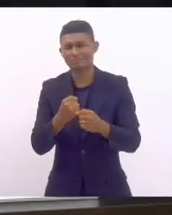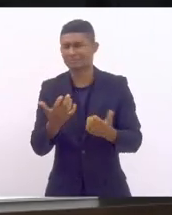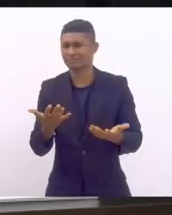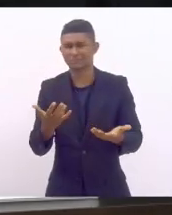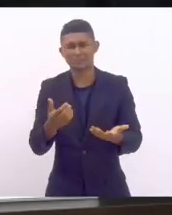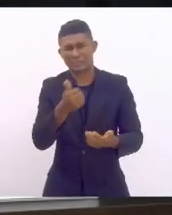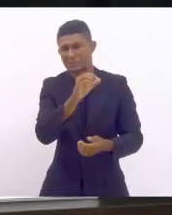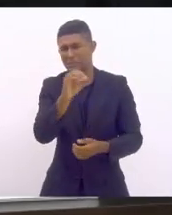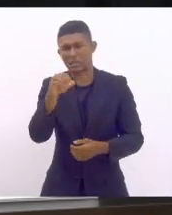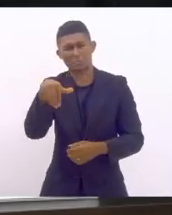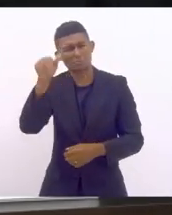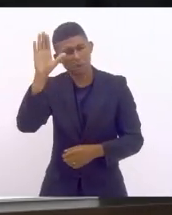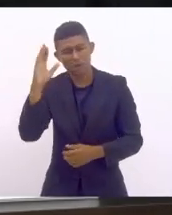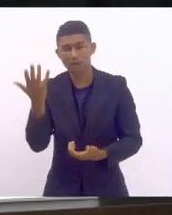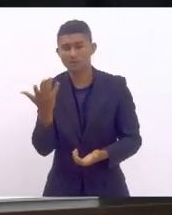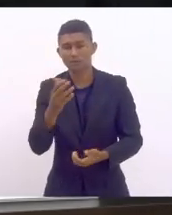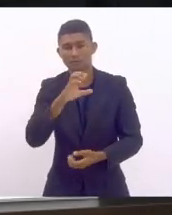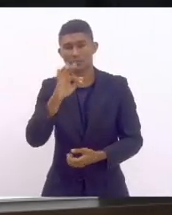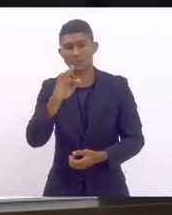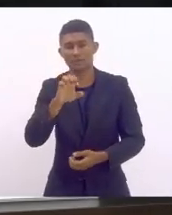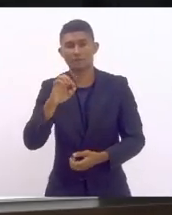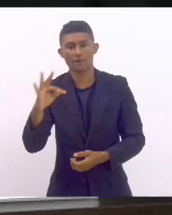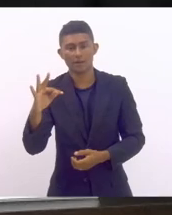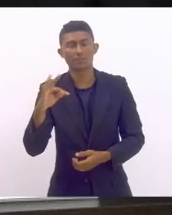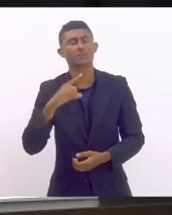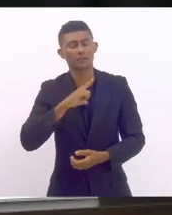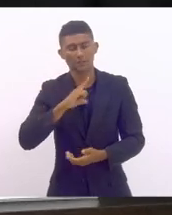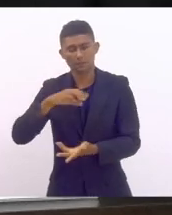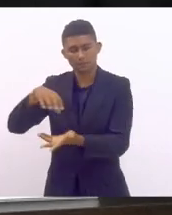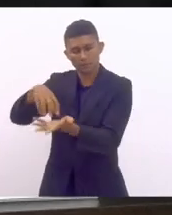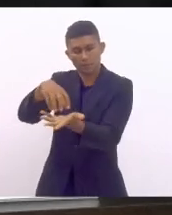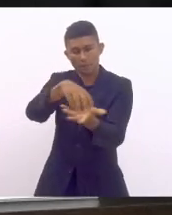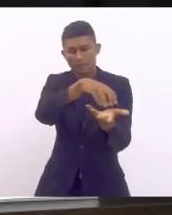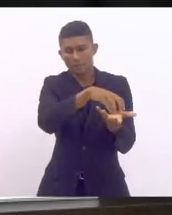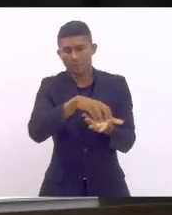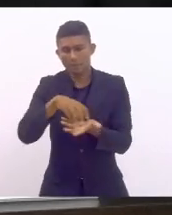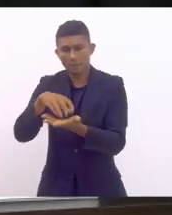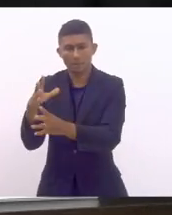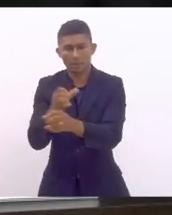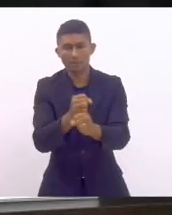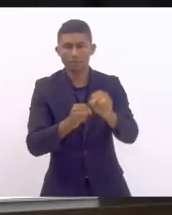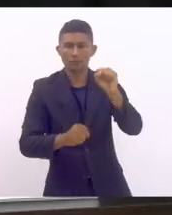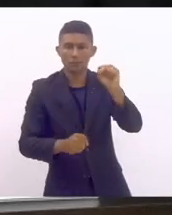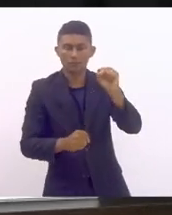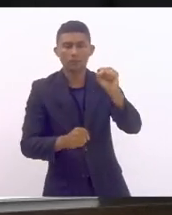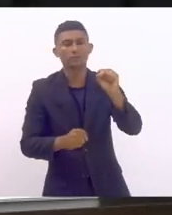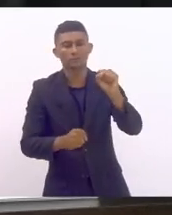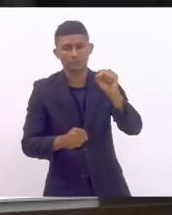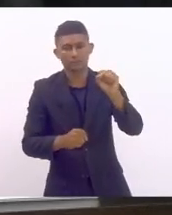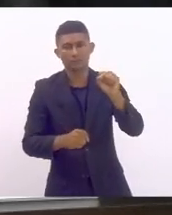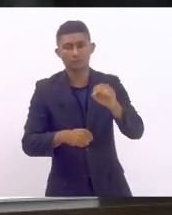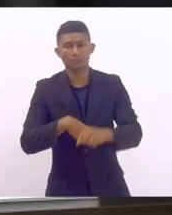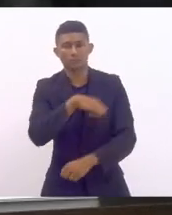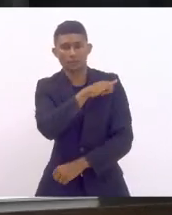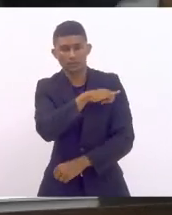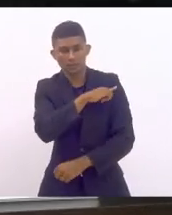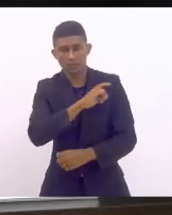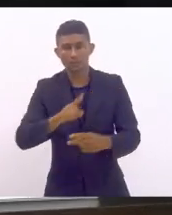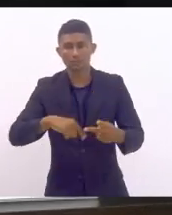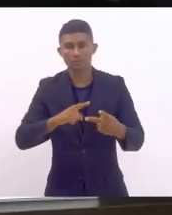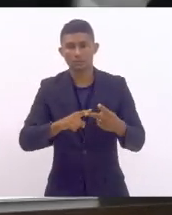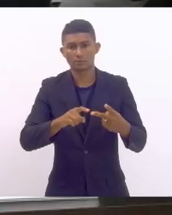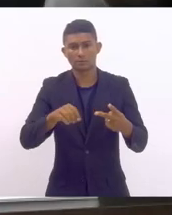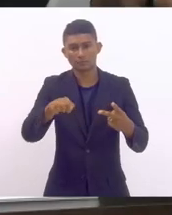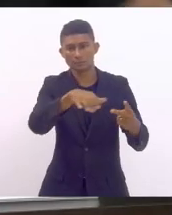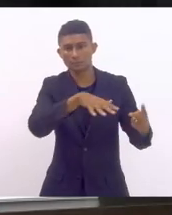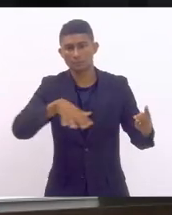hoje presente em oito campi né num Grande Rio na Baixada Fluminense na costa verde